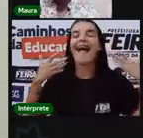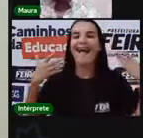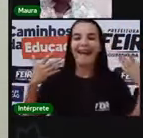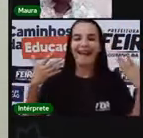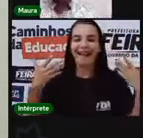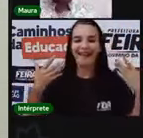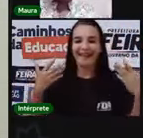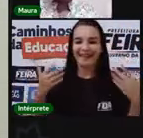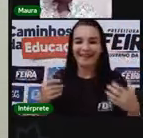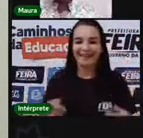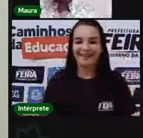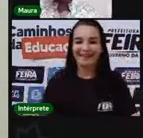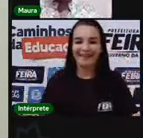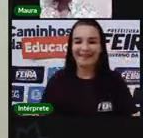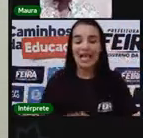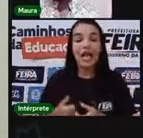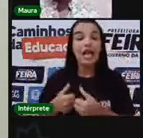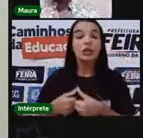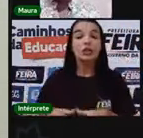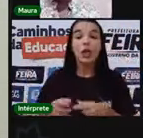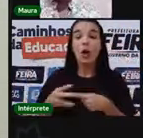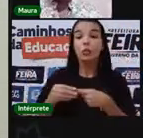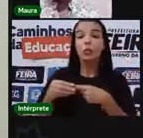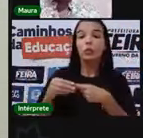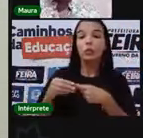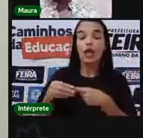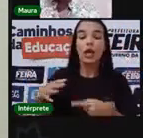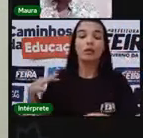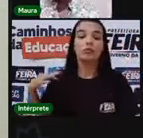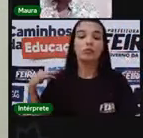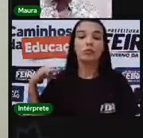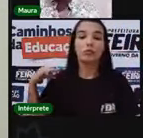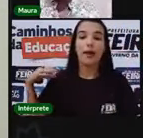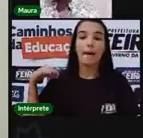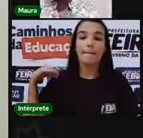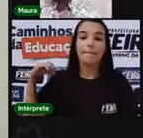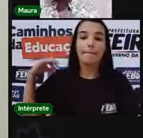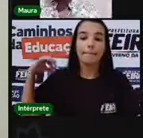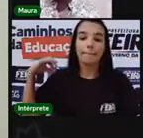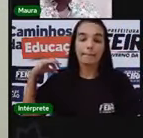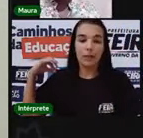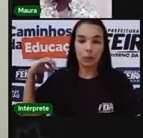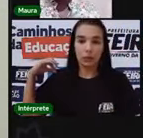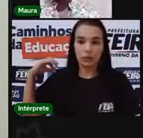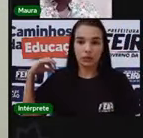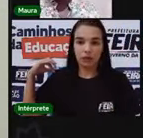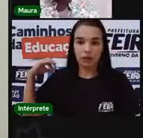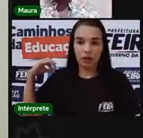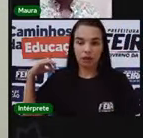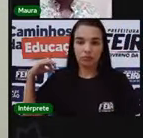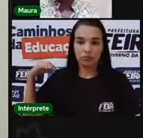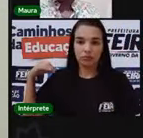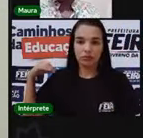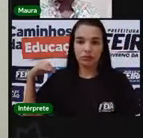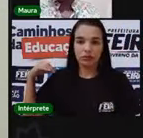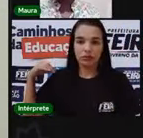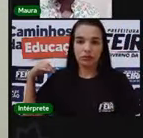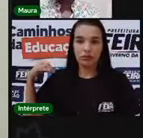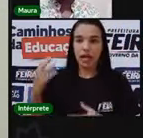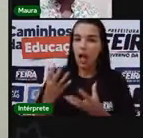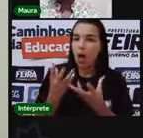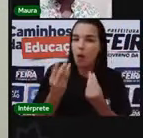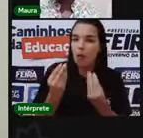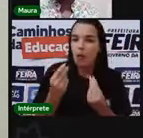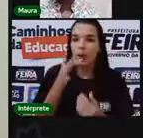certo? Eu estou usando uma camisa, não é? Uma blusa estampada,